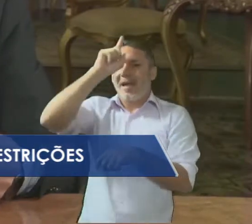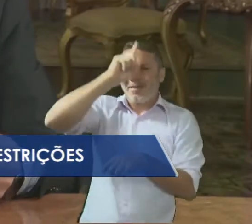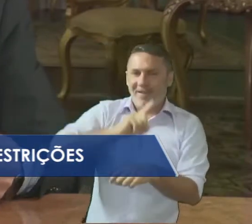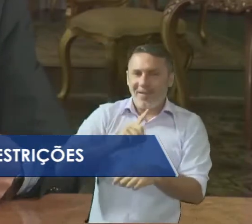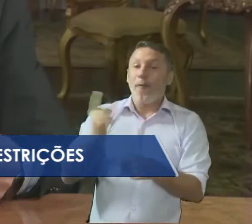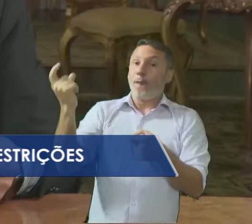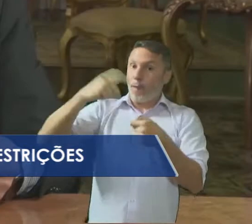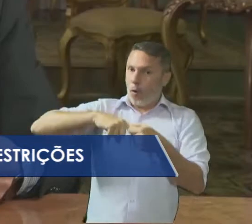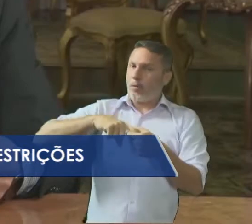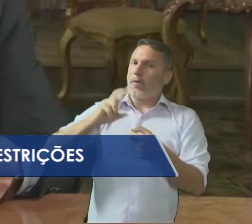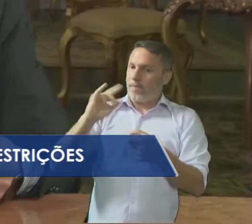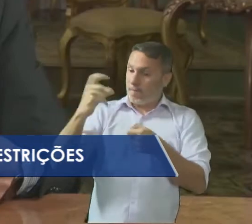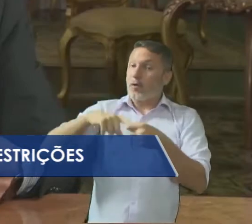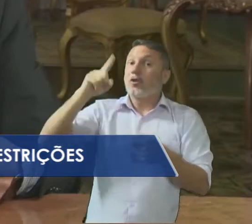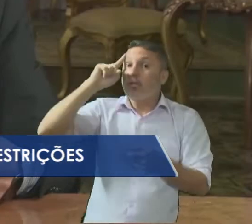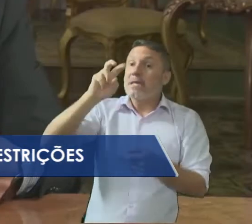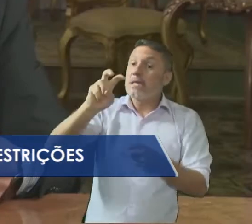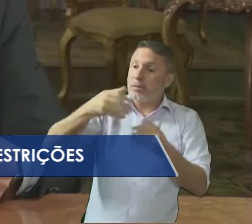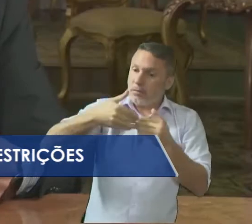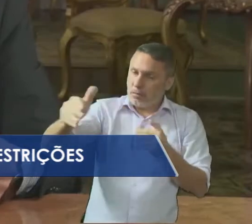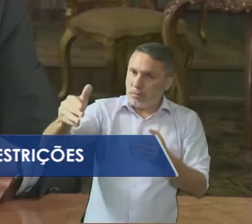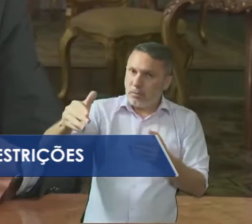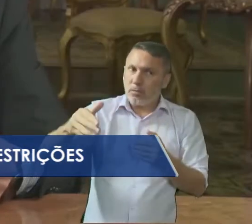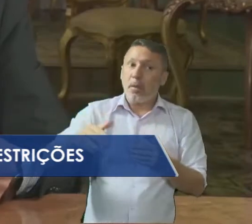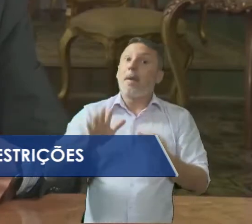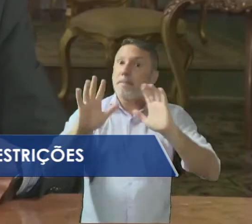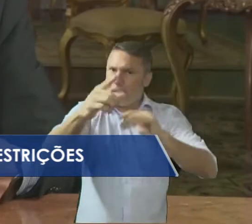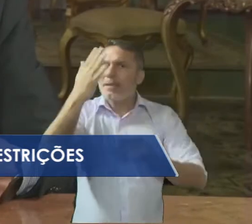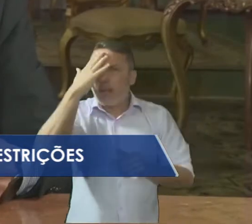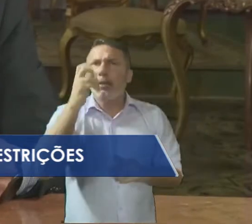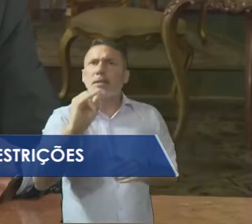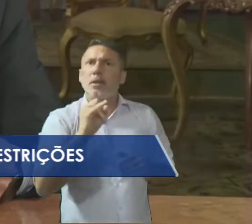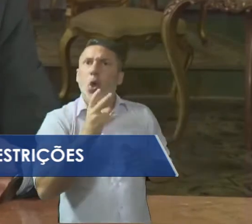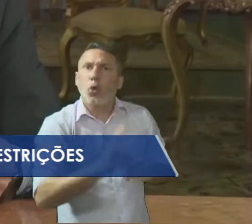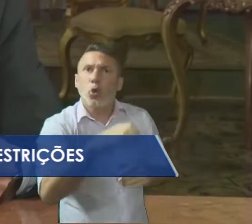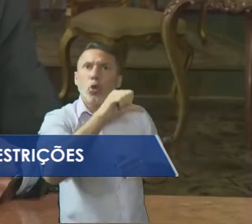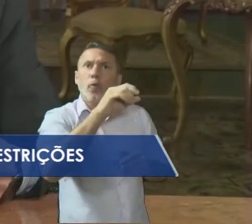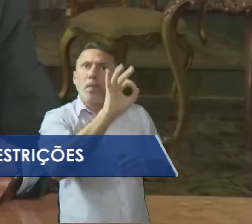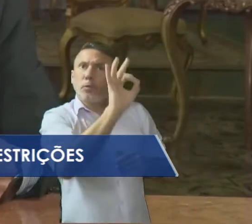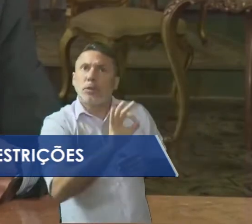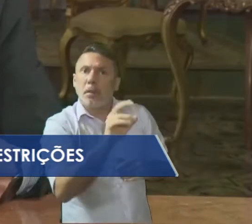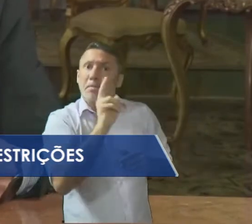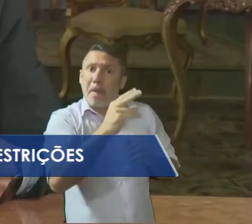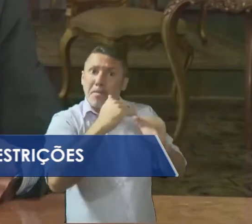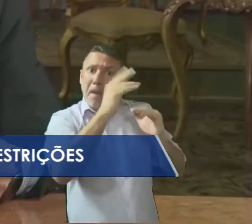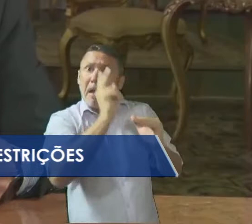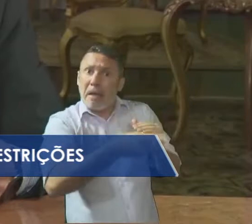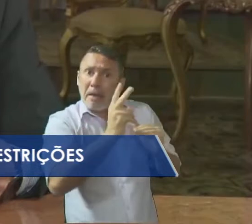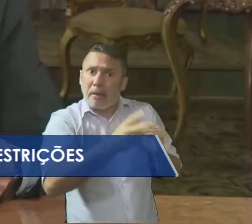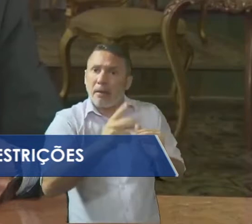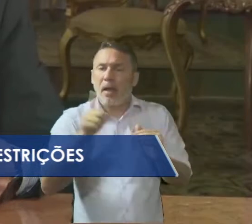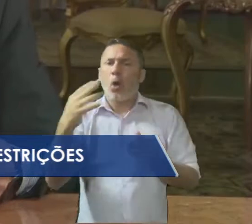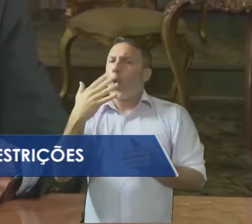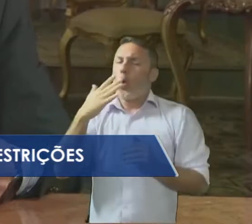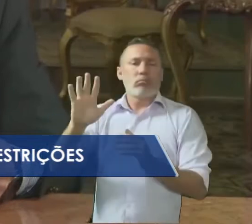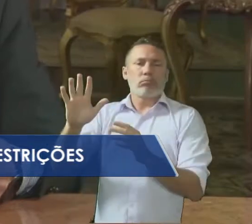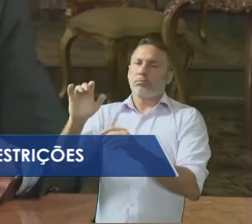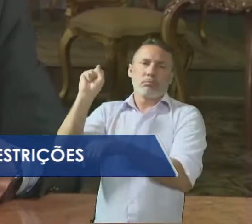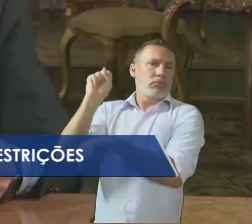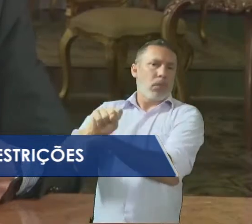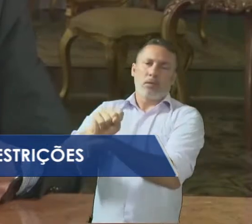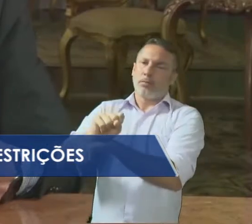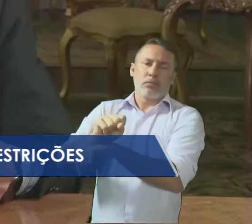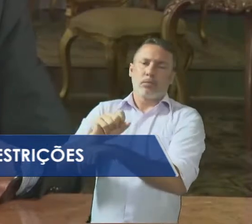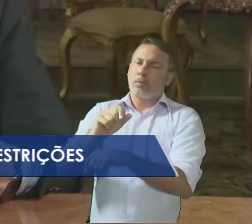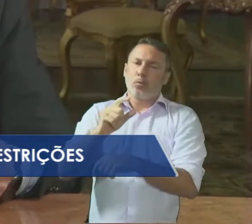risco alto risco extremo Lógico que ocupação de leite ficar acima de 90 porcento nenhum município ficará em risco em risco